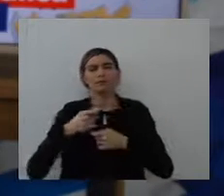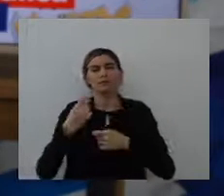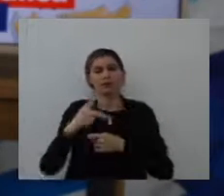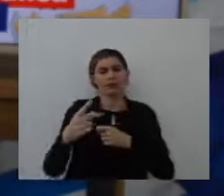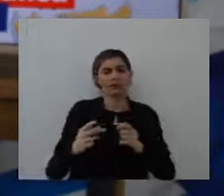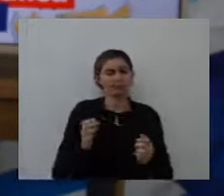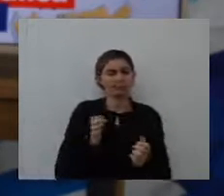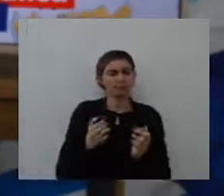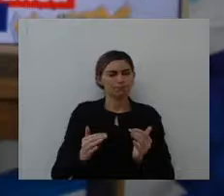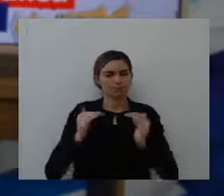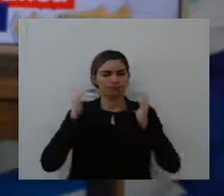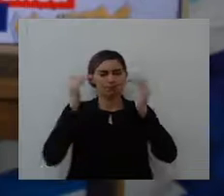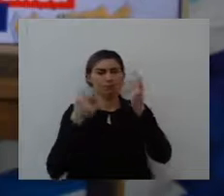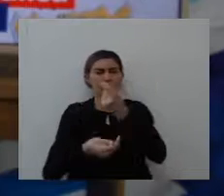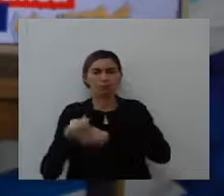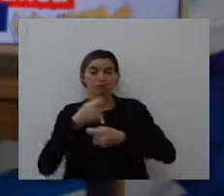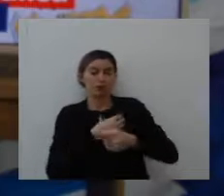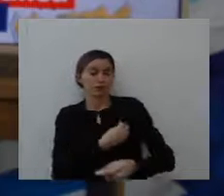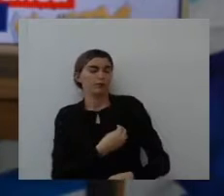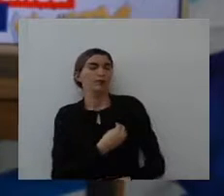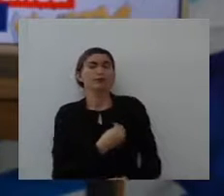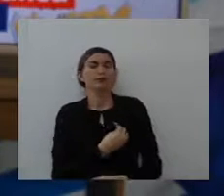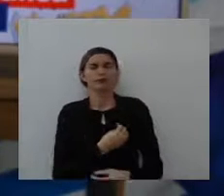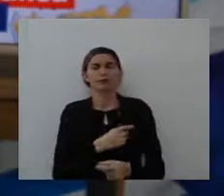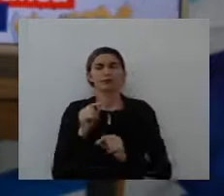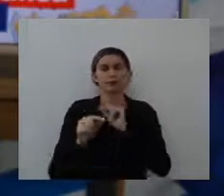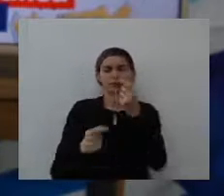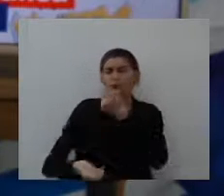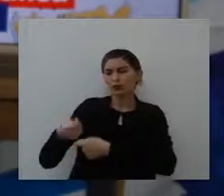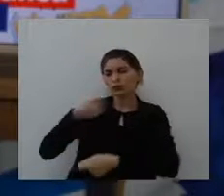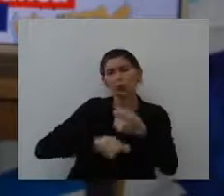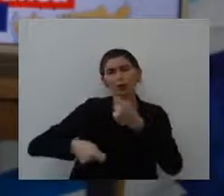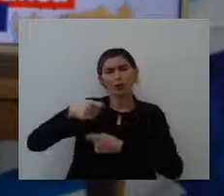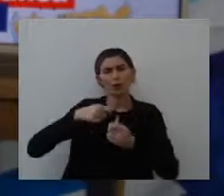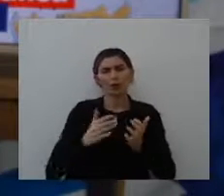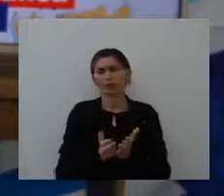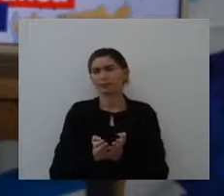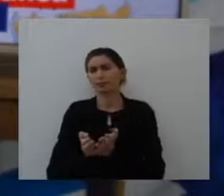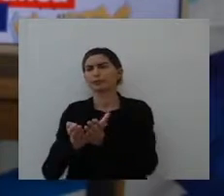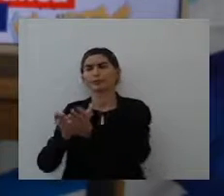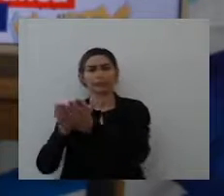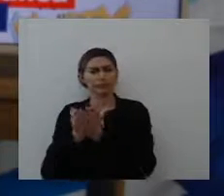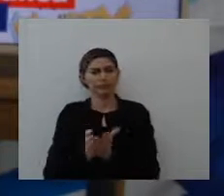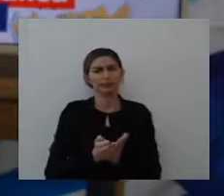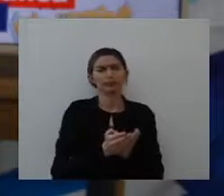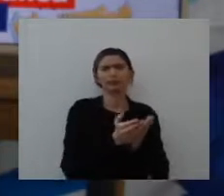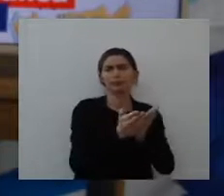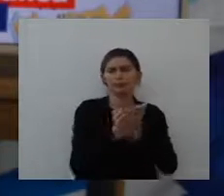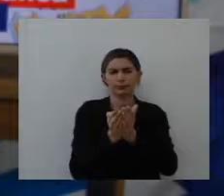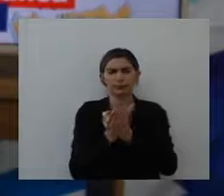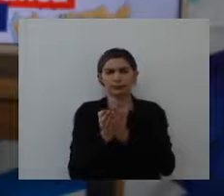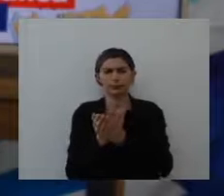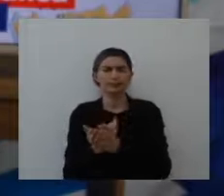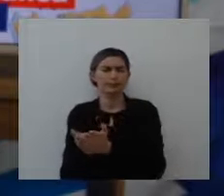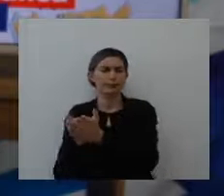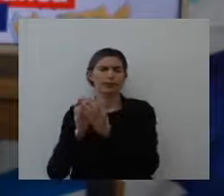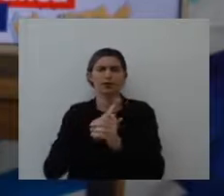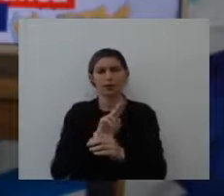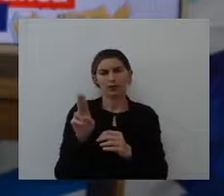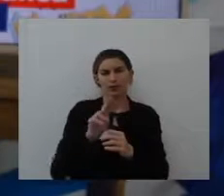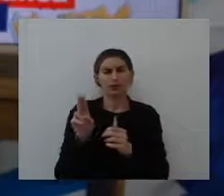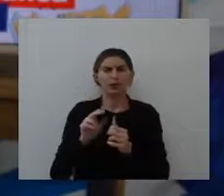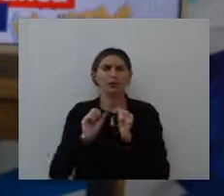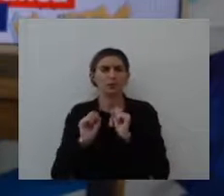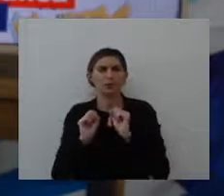elite comercial, ela vivia basicamente do comércio marítimo. Se formou, então, o que a gente pode